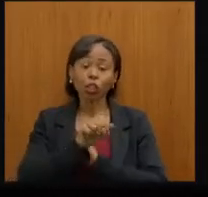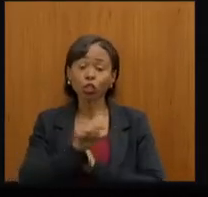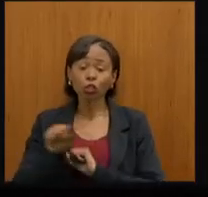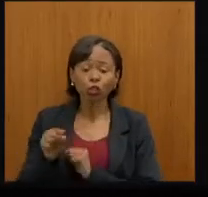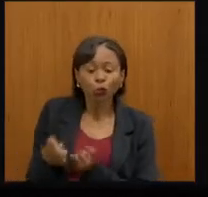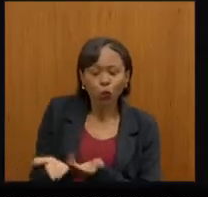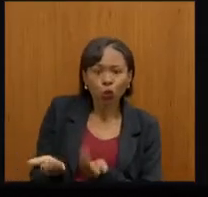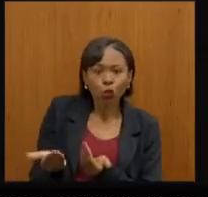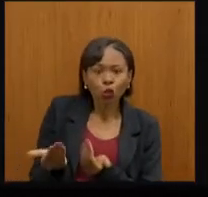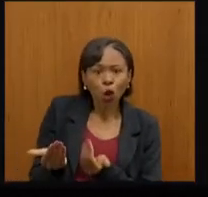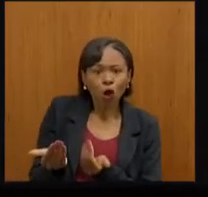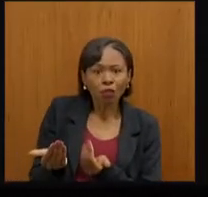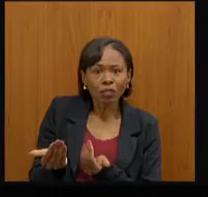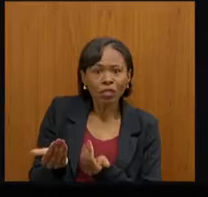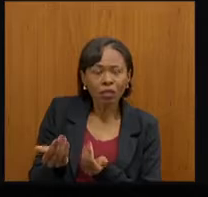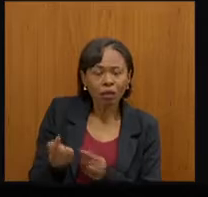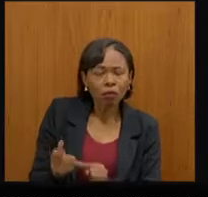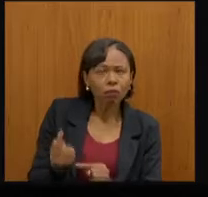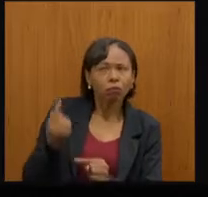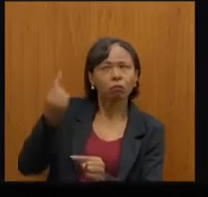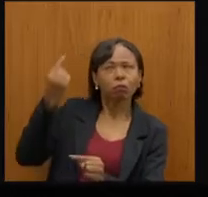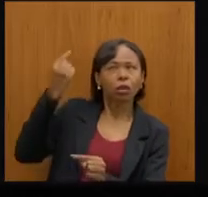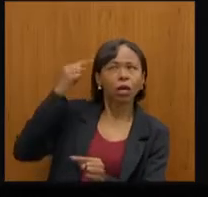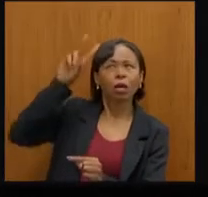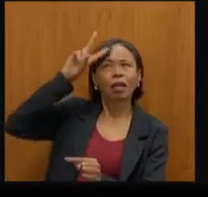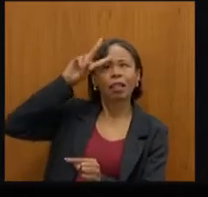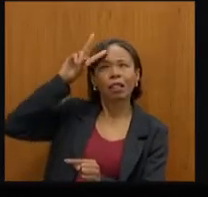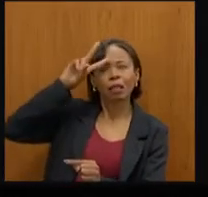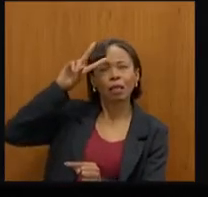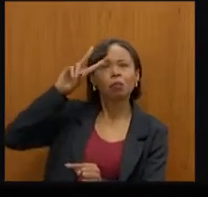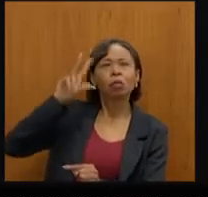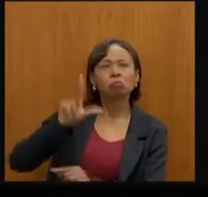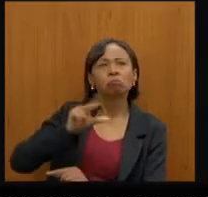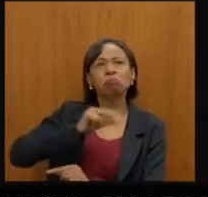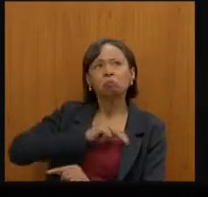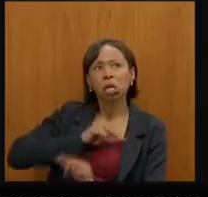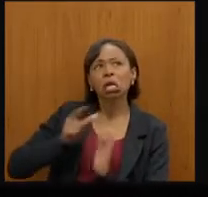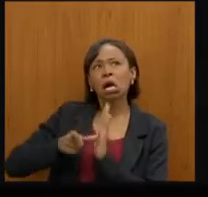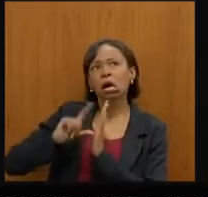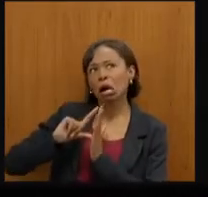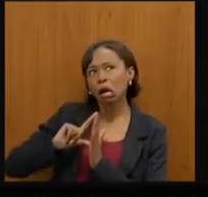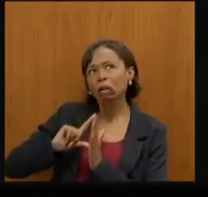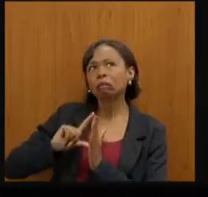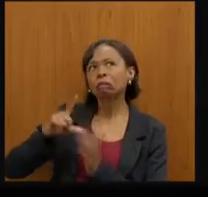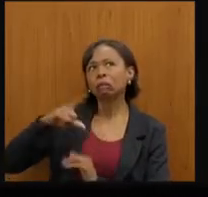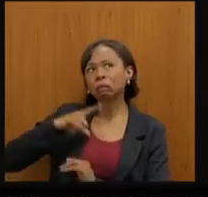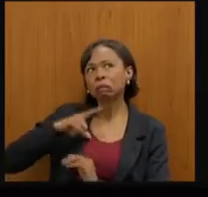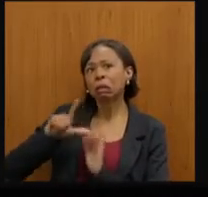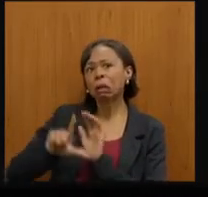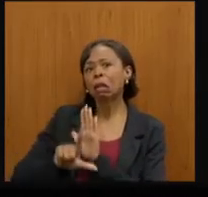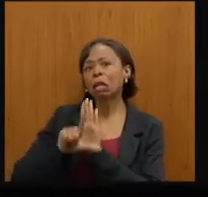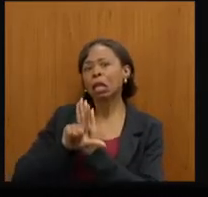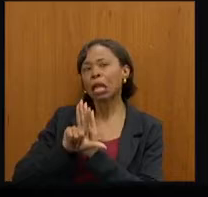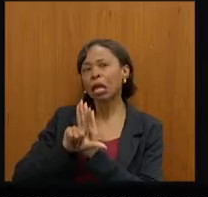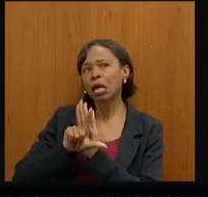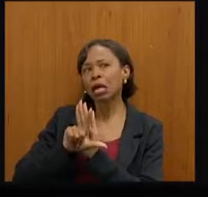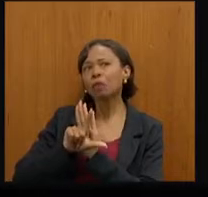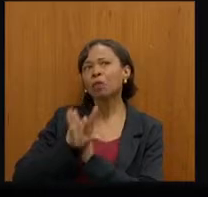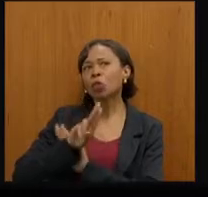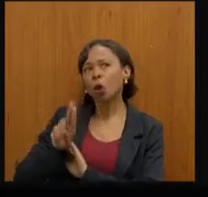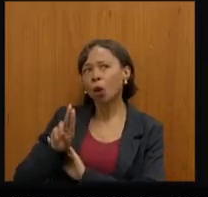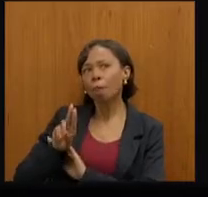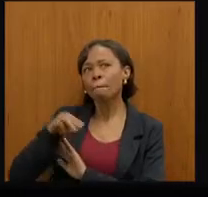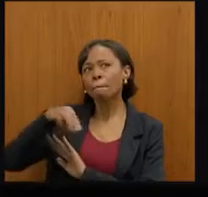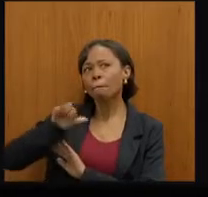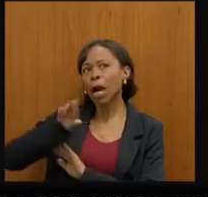jovem se reúna olhem para trás e fale Nossa que coisa hein gente uma lei chamada Maria da